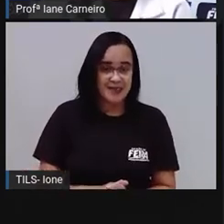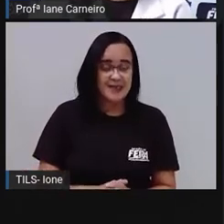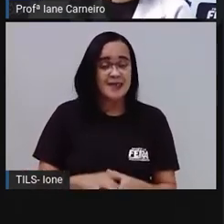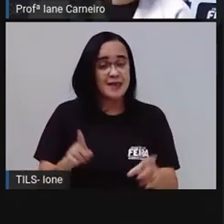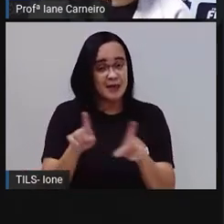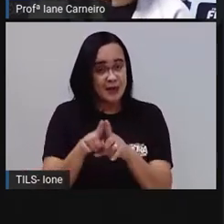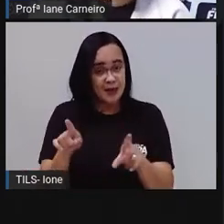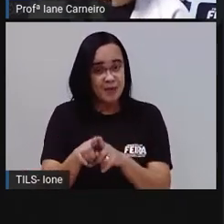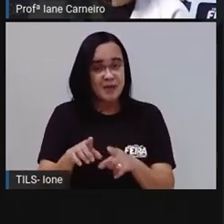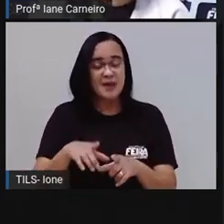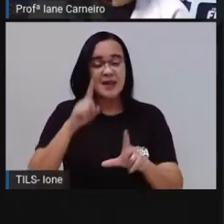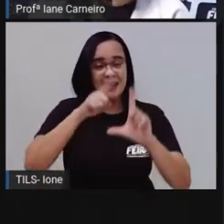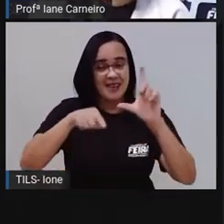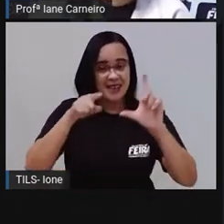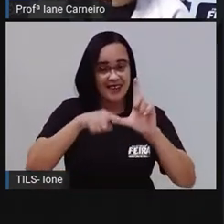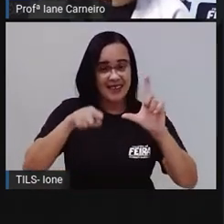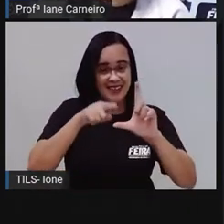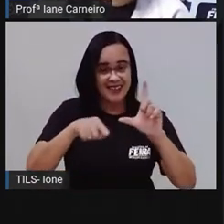resfriado?